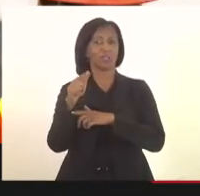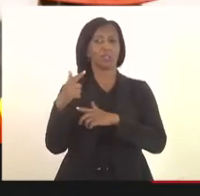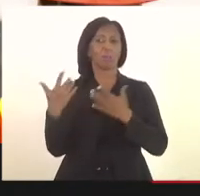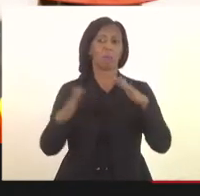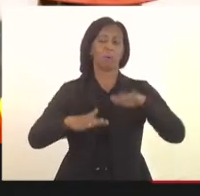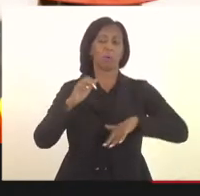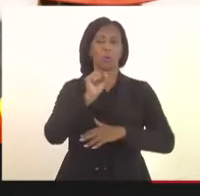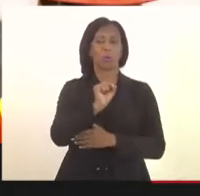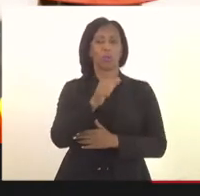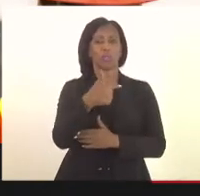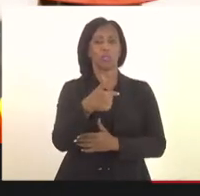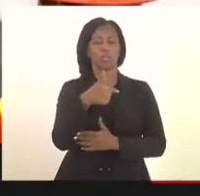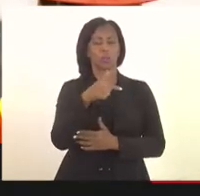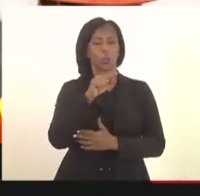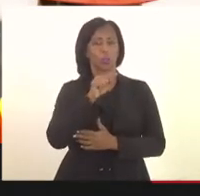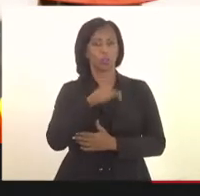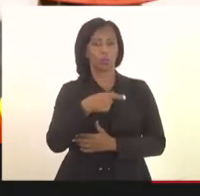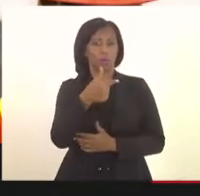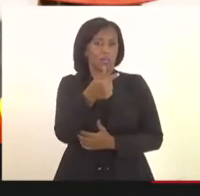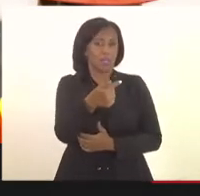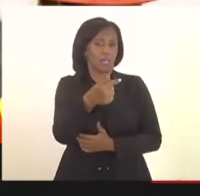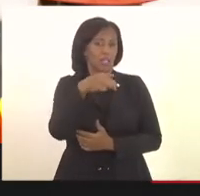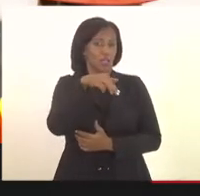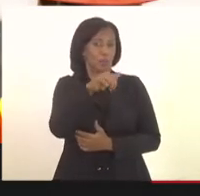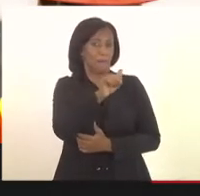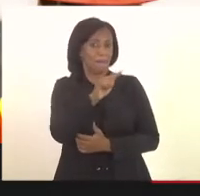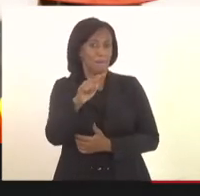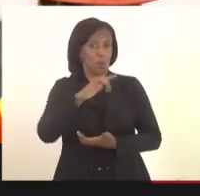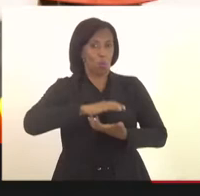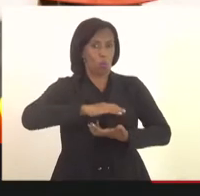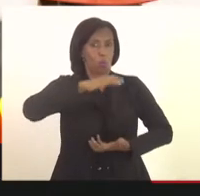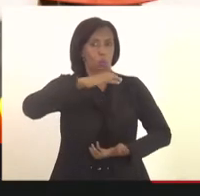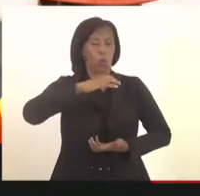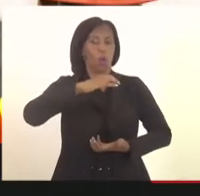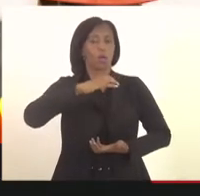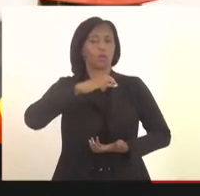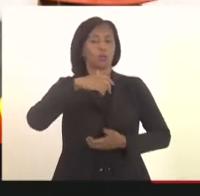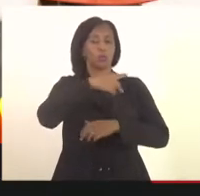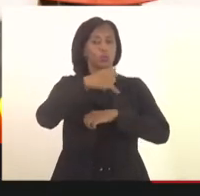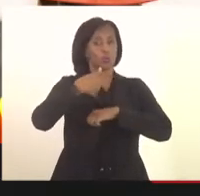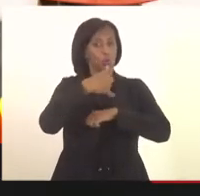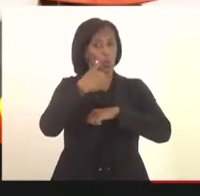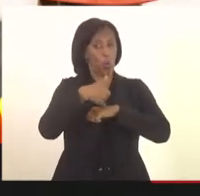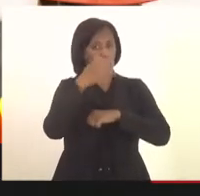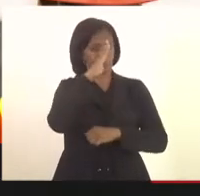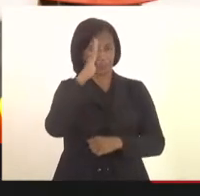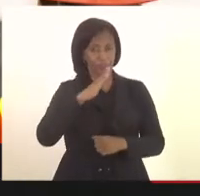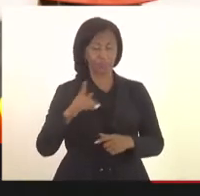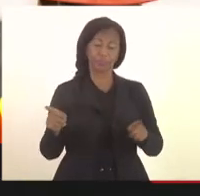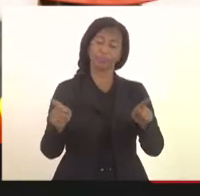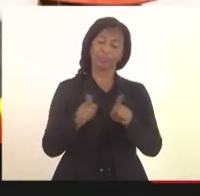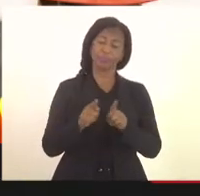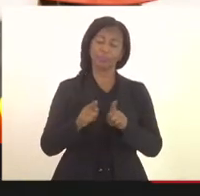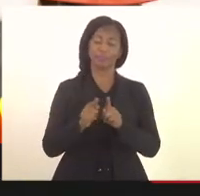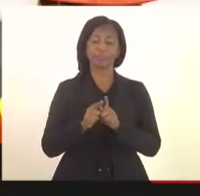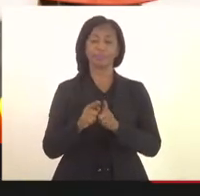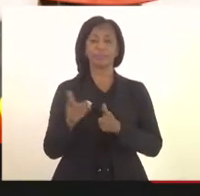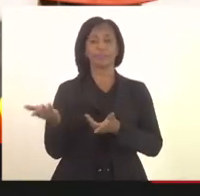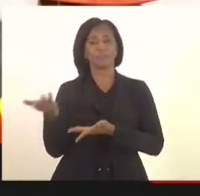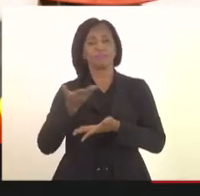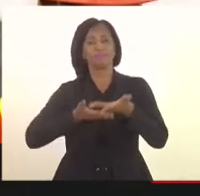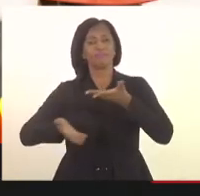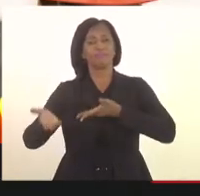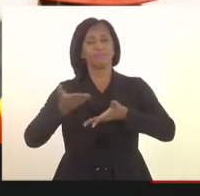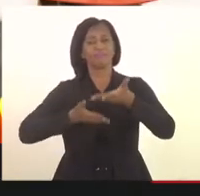mil barris provenientes de Sapinhoá, Albacora Leste e Lapa. E fazemos parte do consórcio